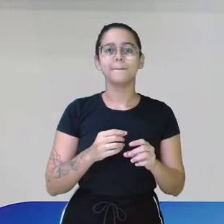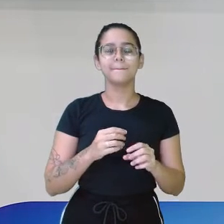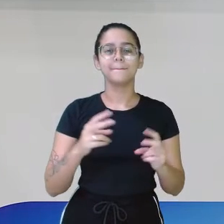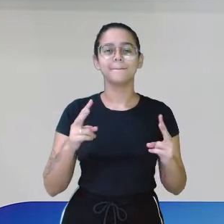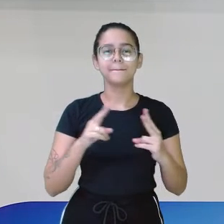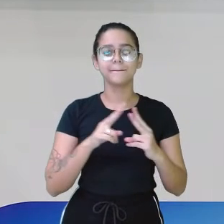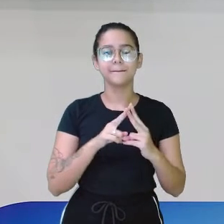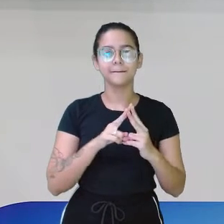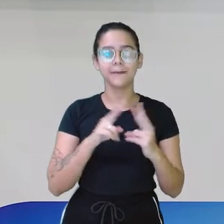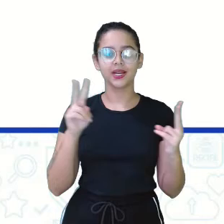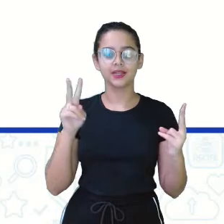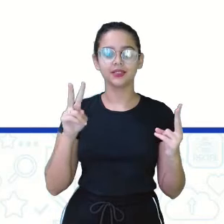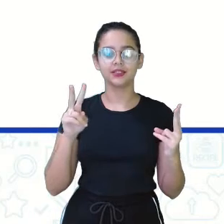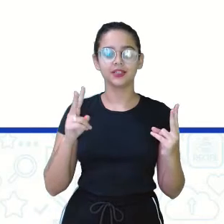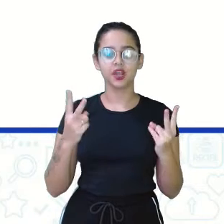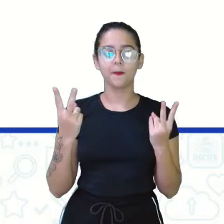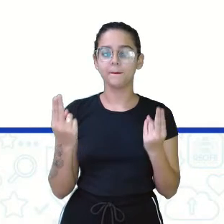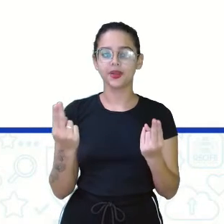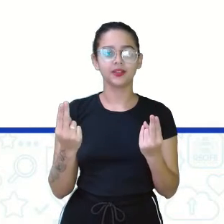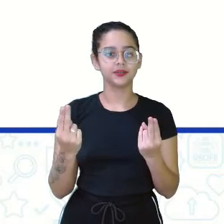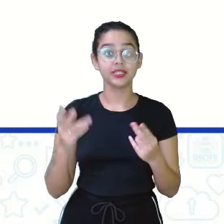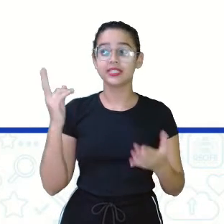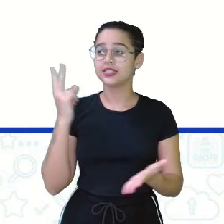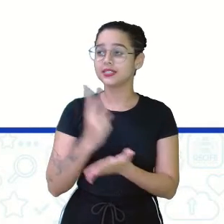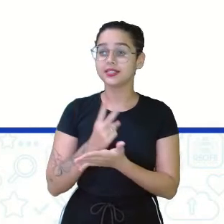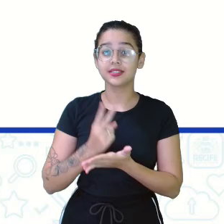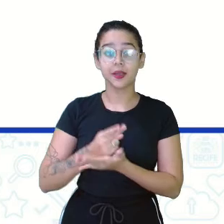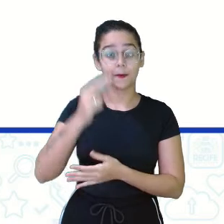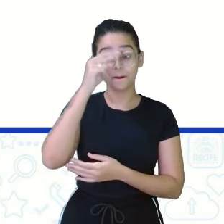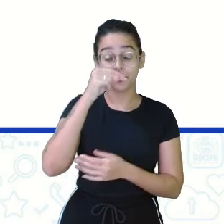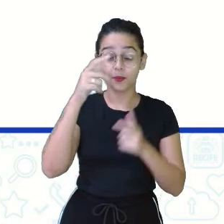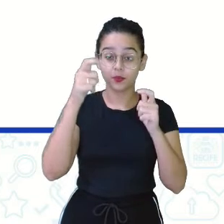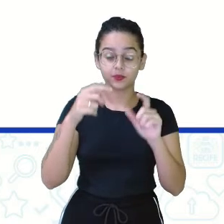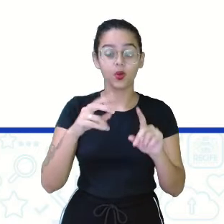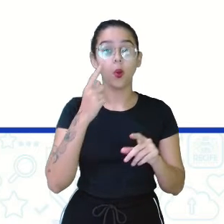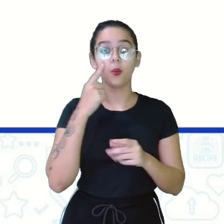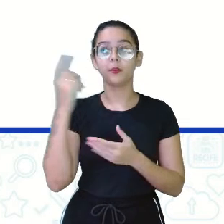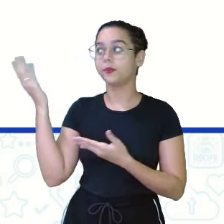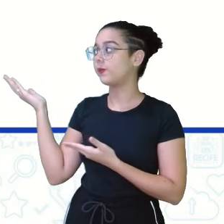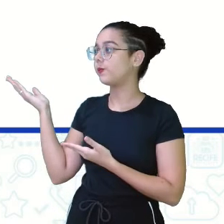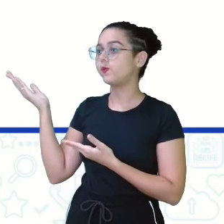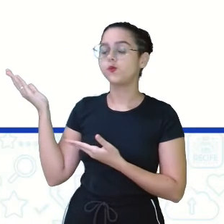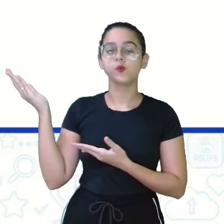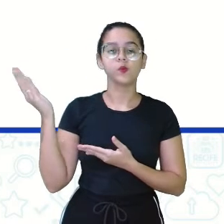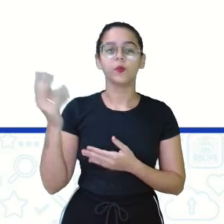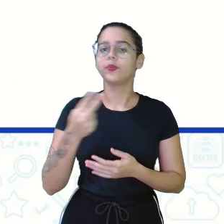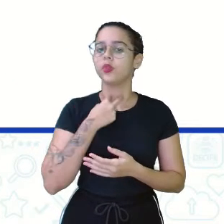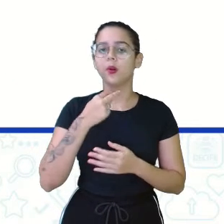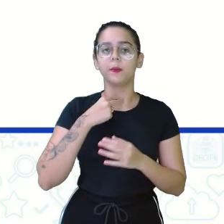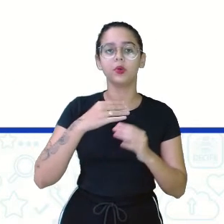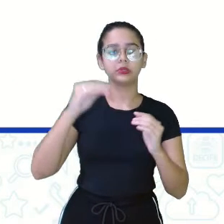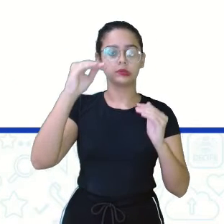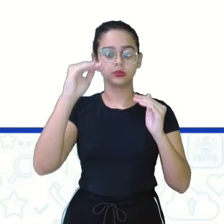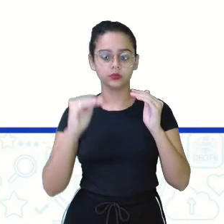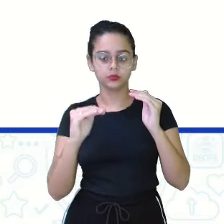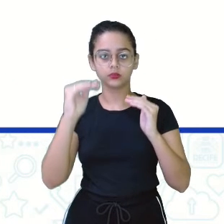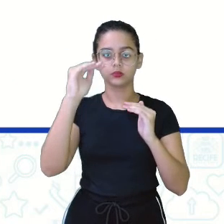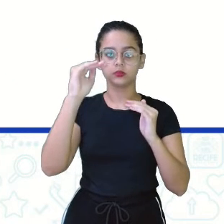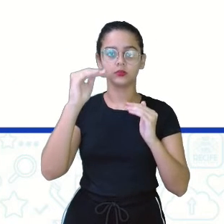né? Lembrando, gente, que sempre tem que ser no mesmo lugar, tá certo? Não pode ser em locais diferentes.